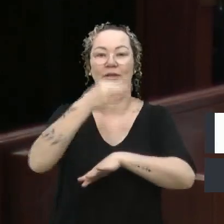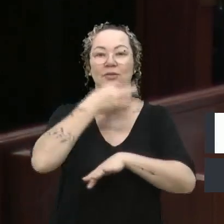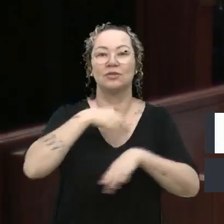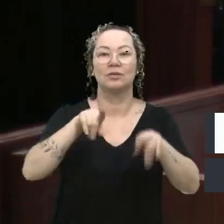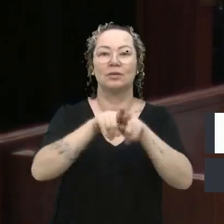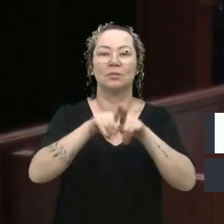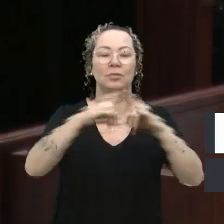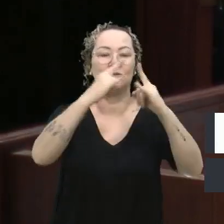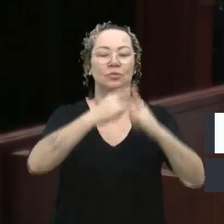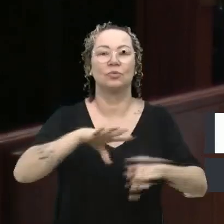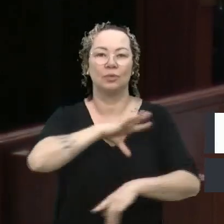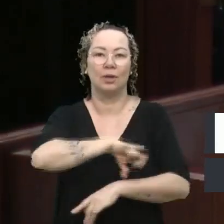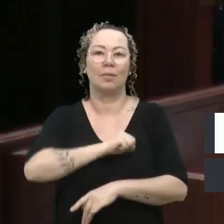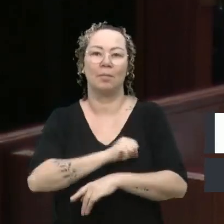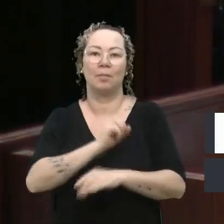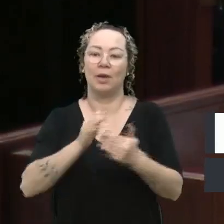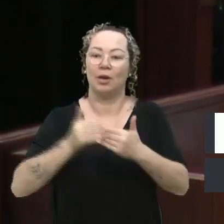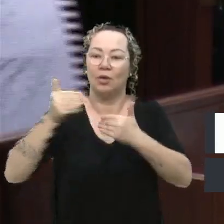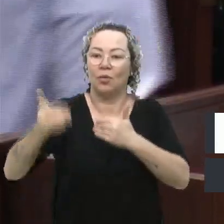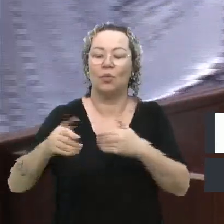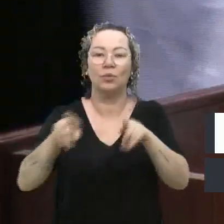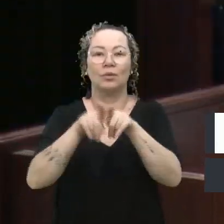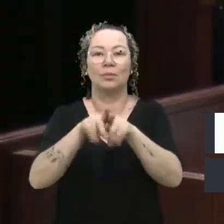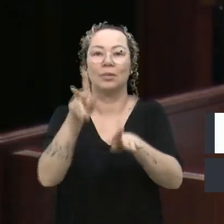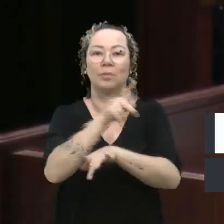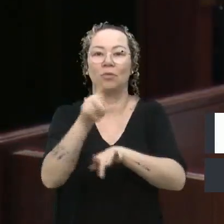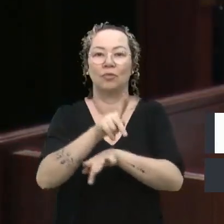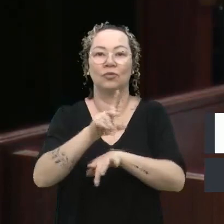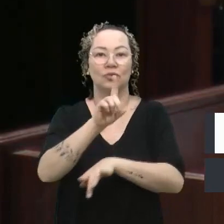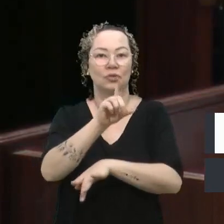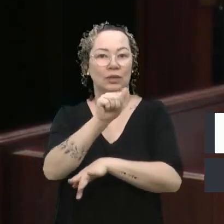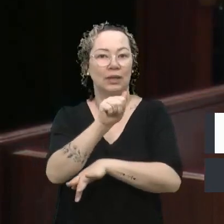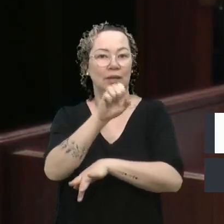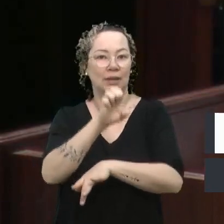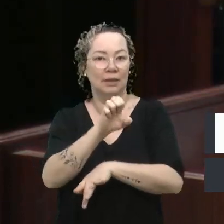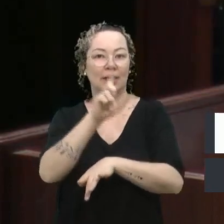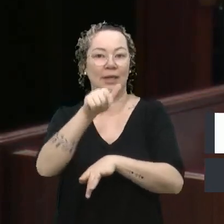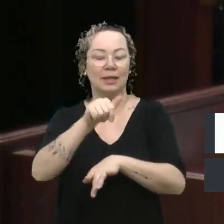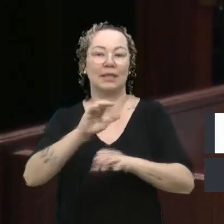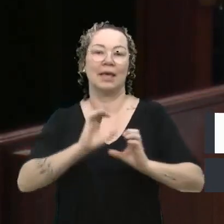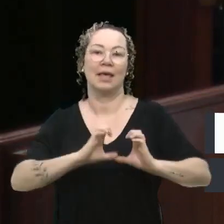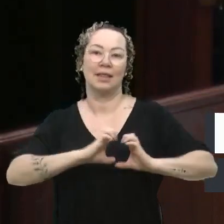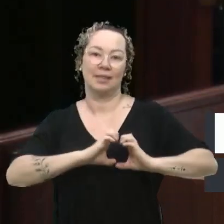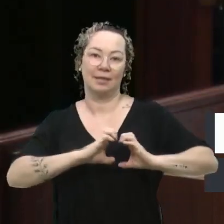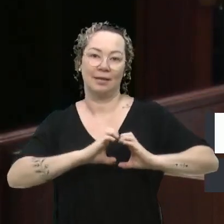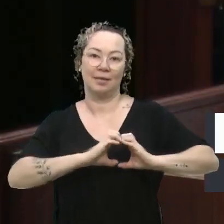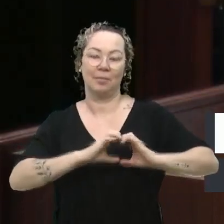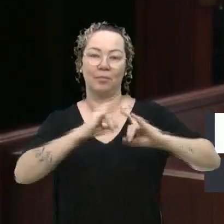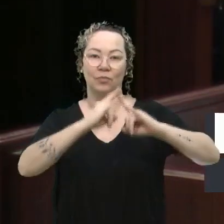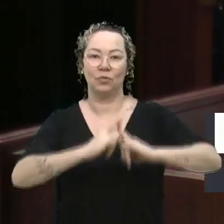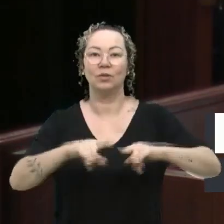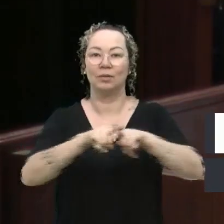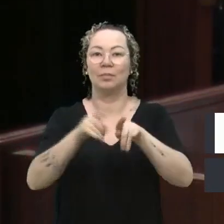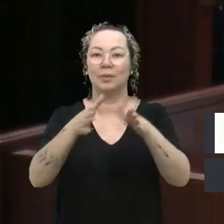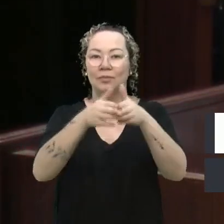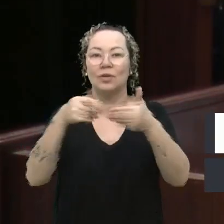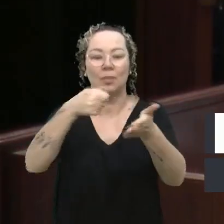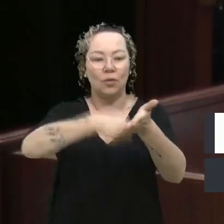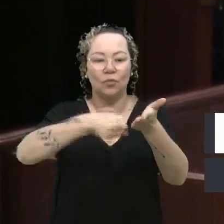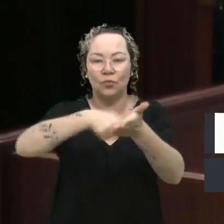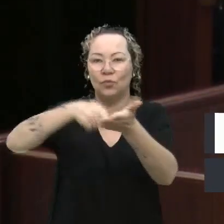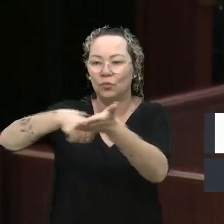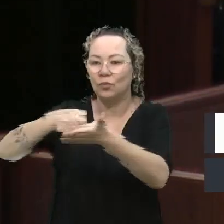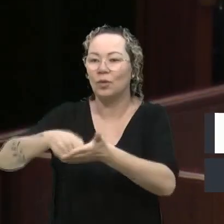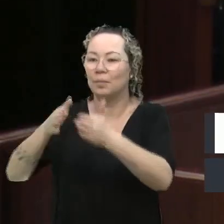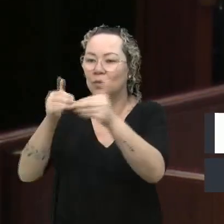Próximo, a professora Dai, da APAI, que também se dedicou muito para coletar estas assinaturas.